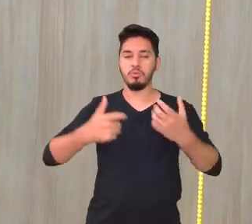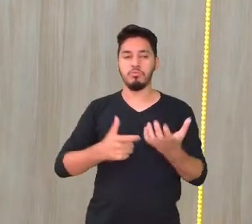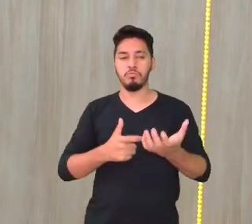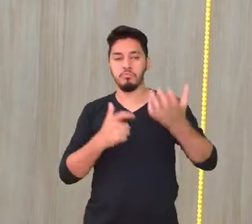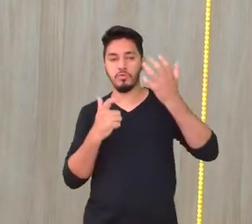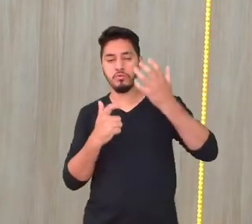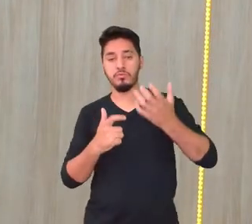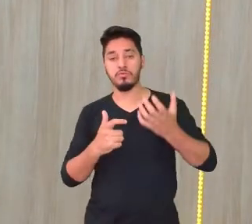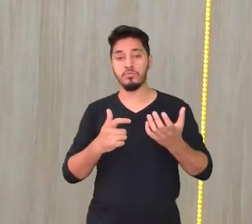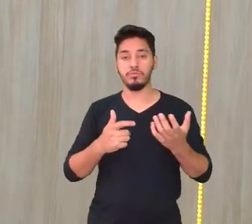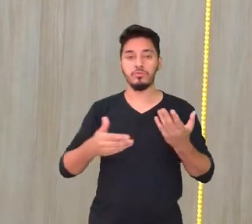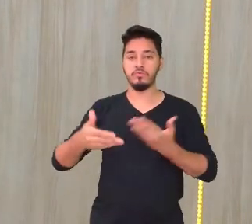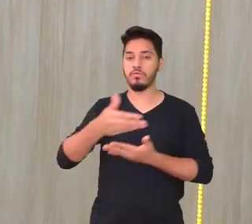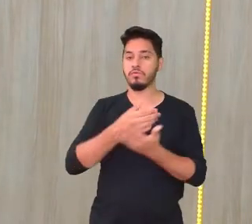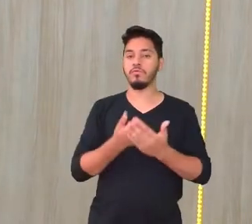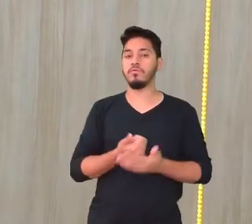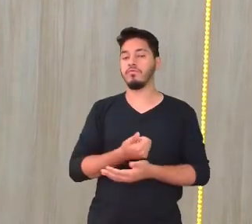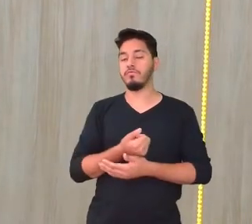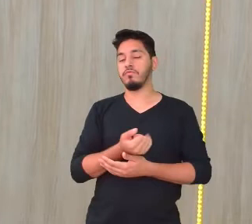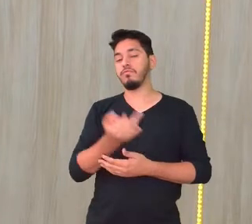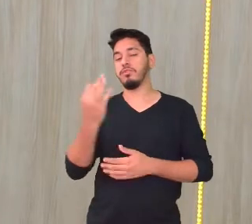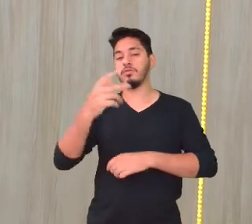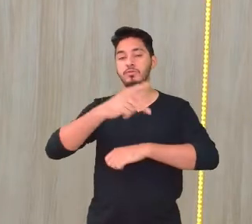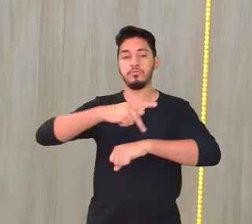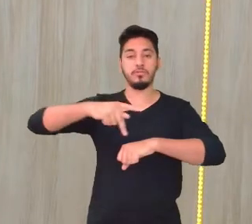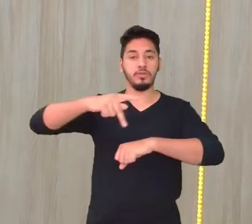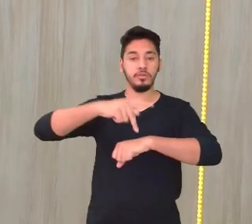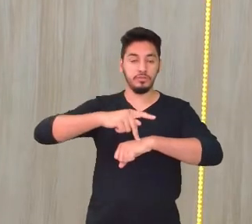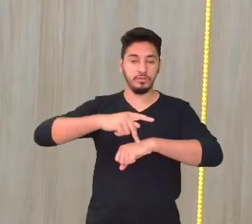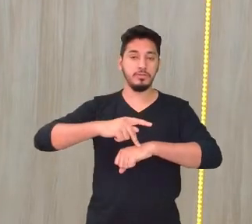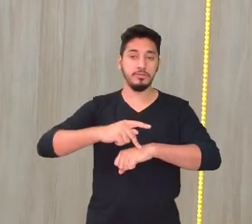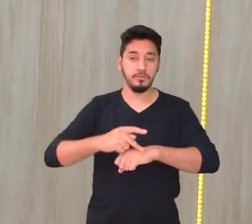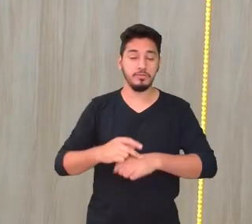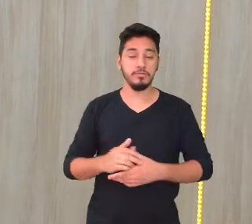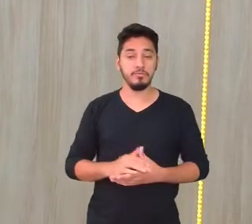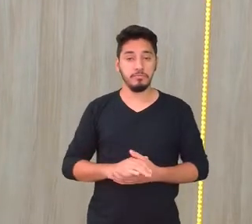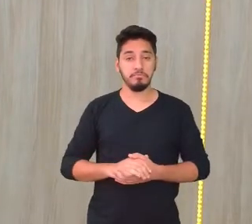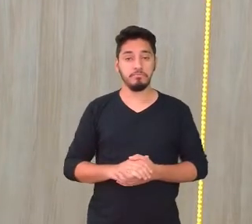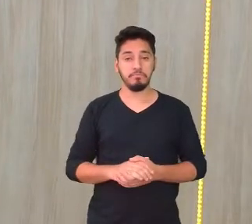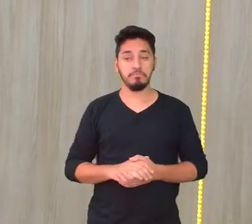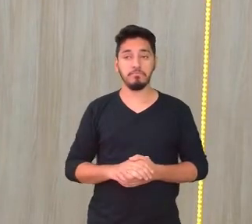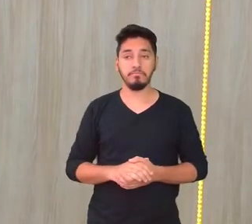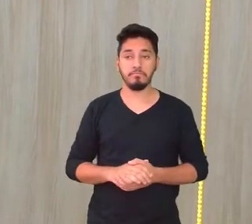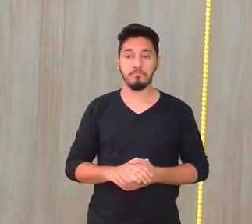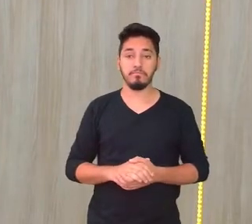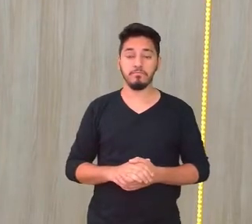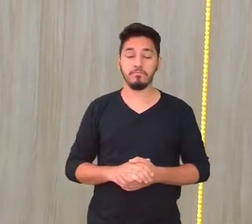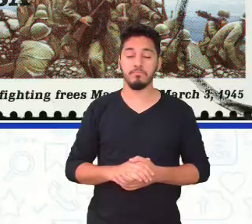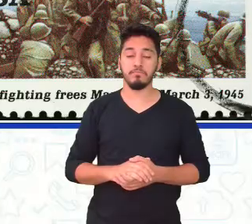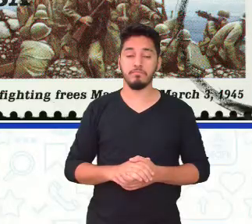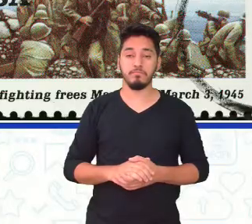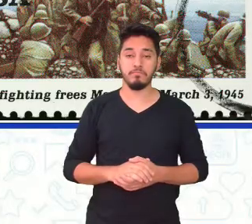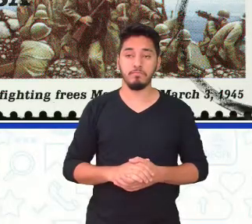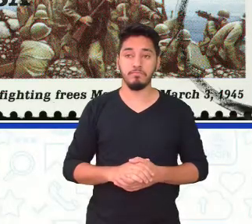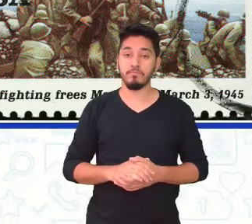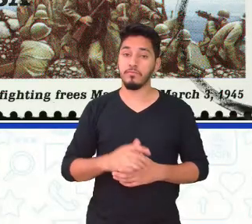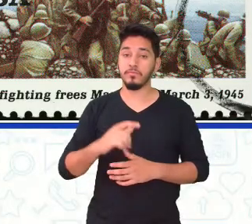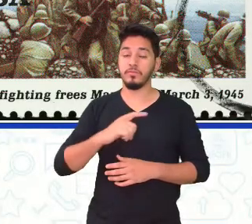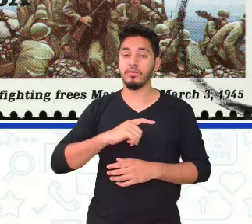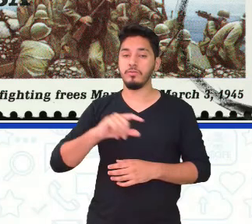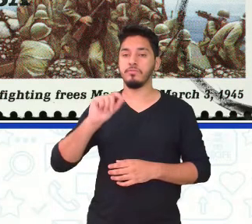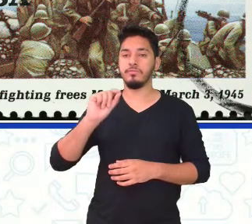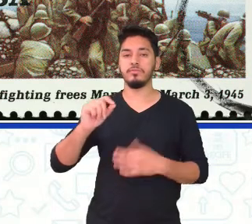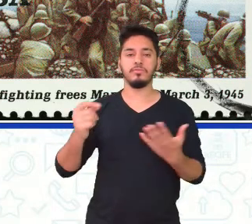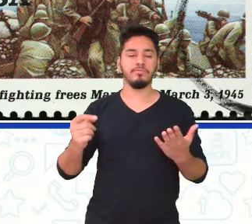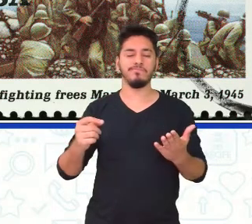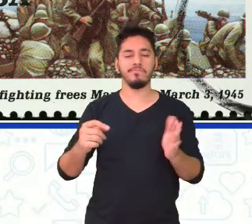envolveu várias nações de mais de um continente, e assim, trazendo um saldo